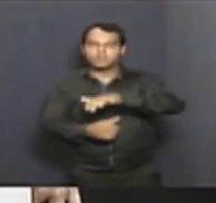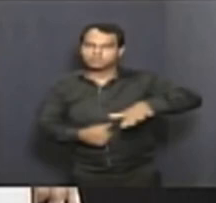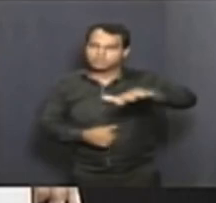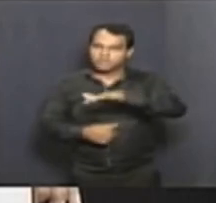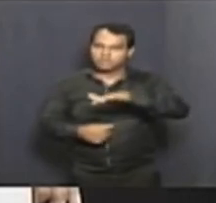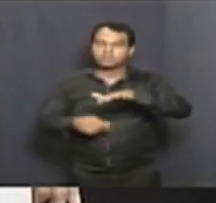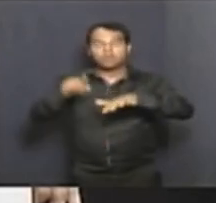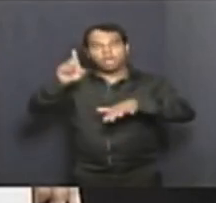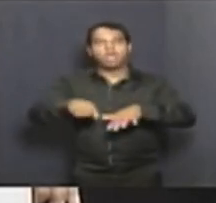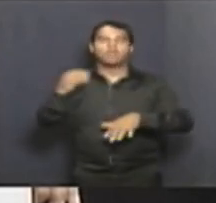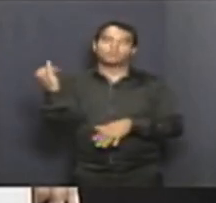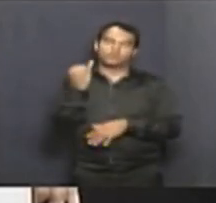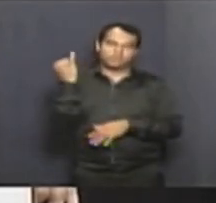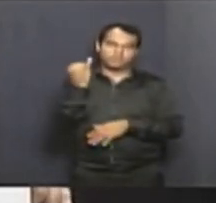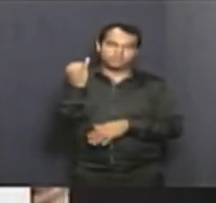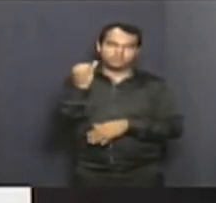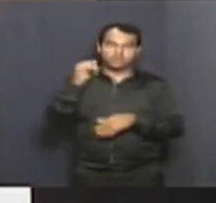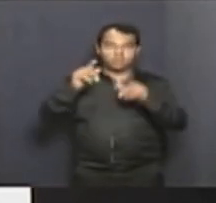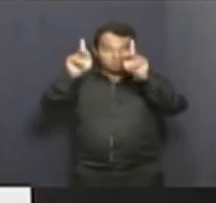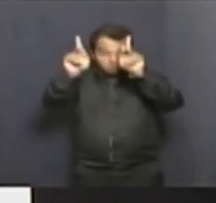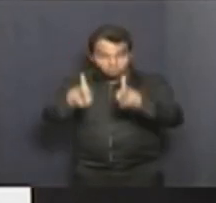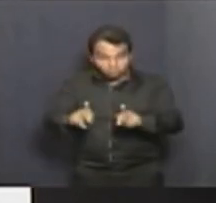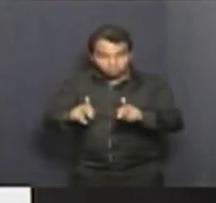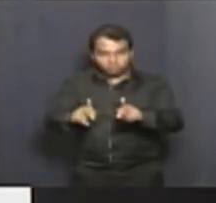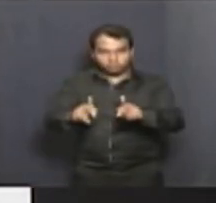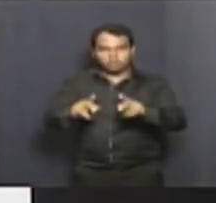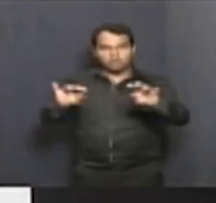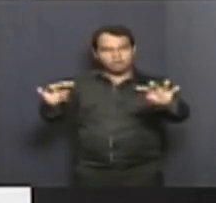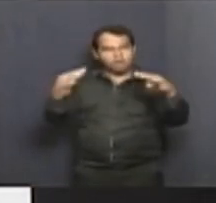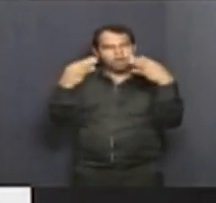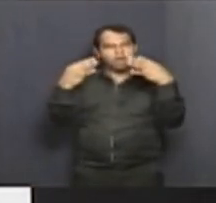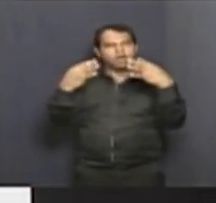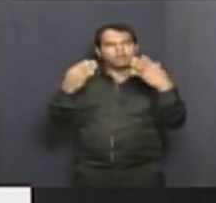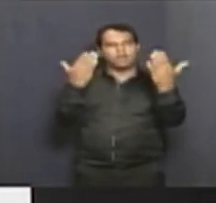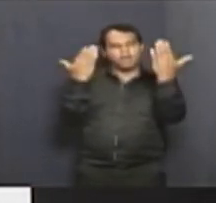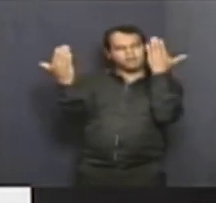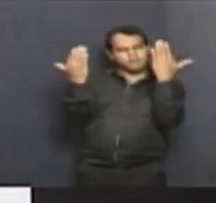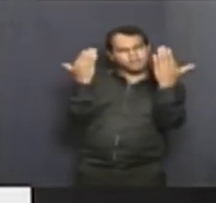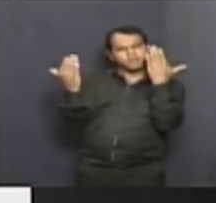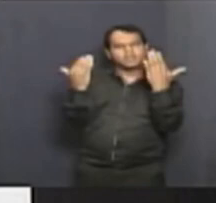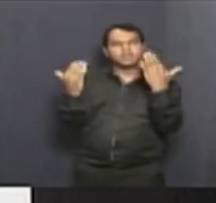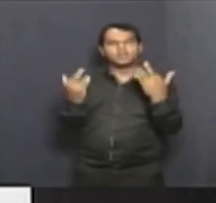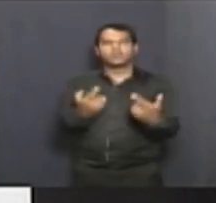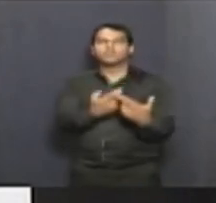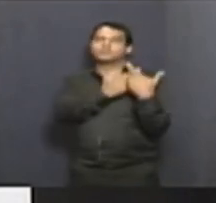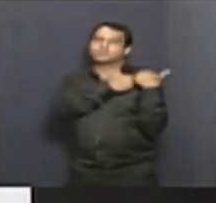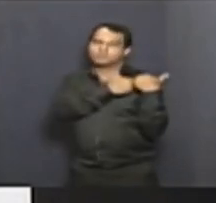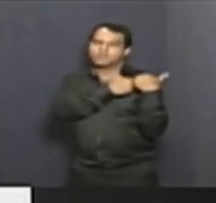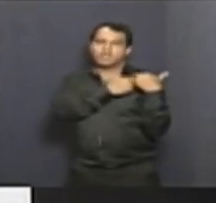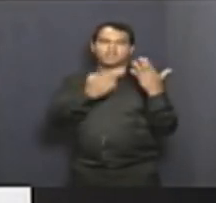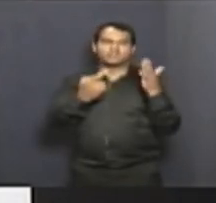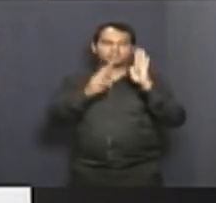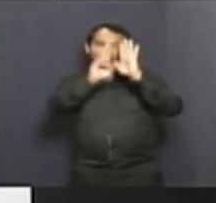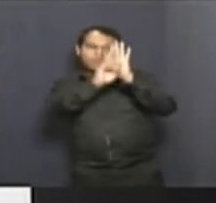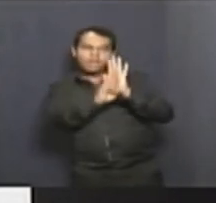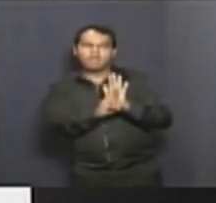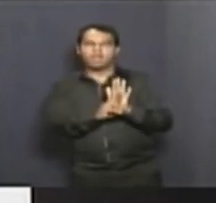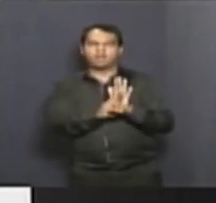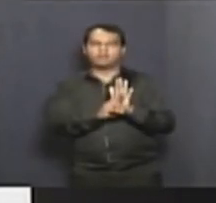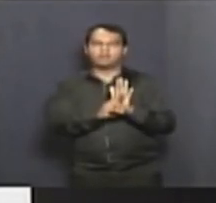que o eleitor nesse momento análise com responsabilidade com critérios